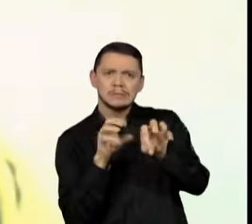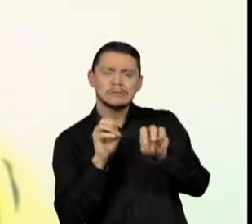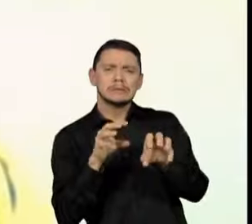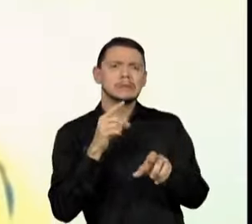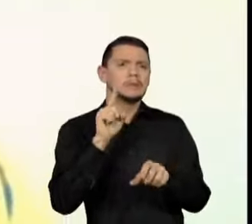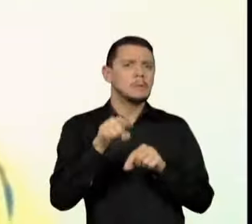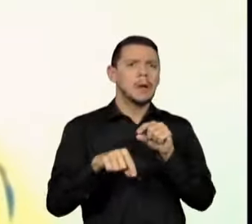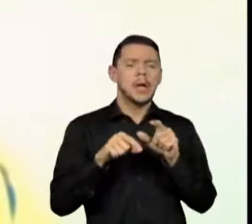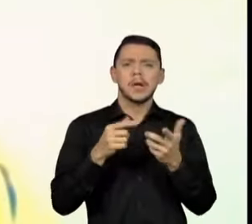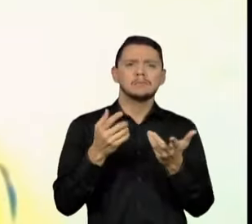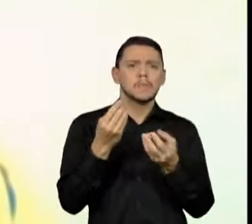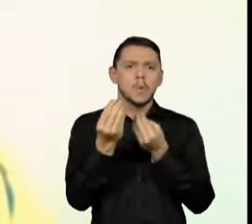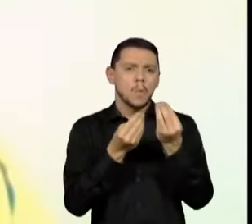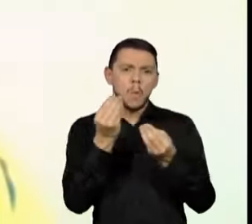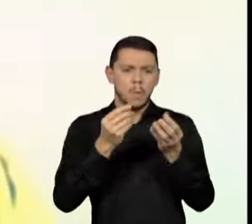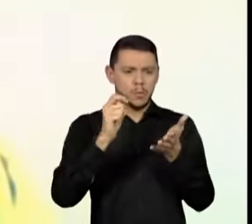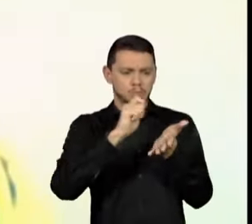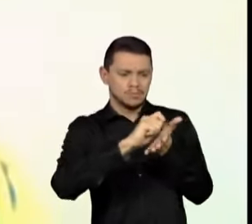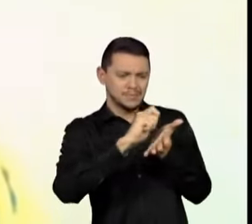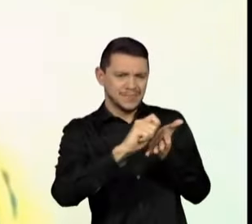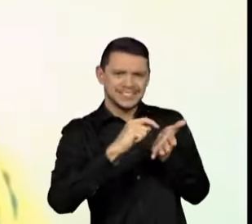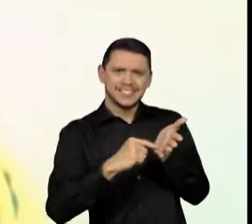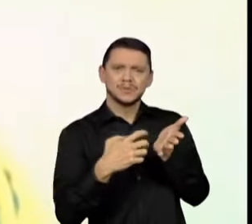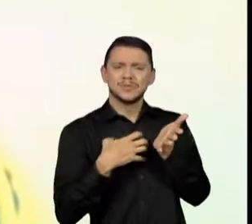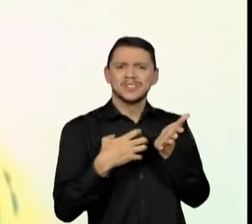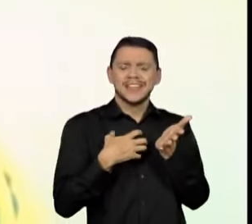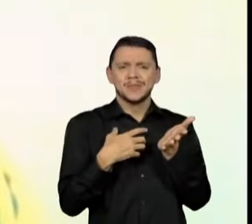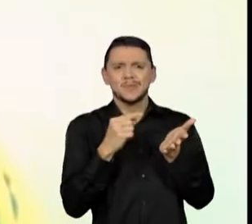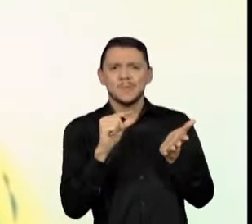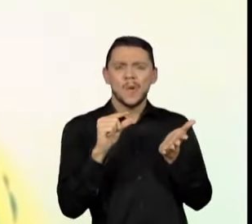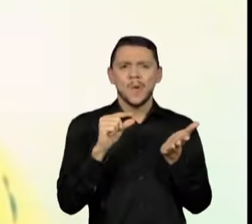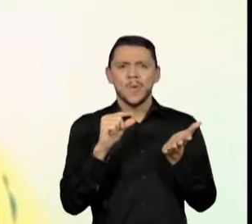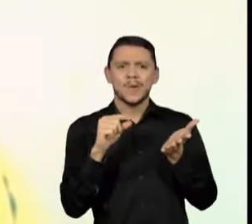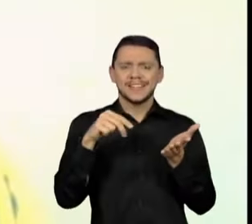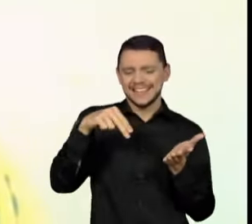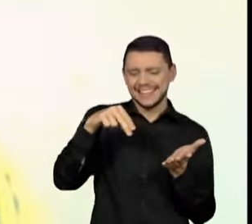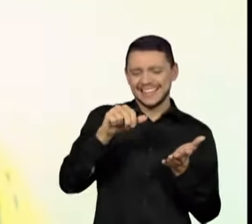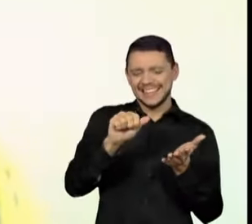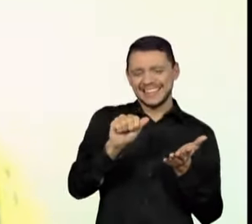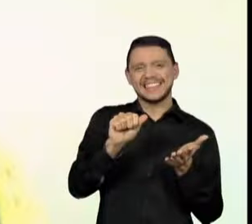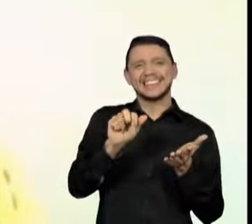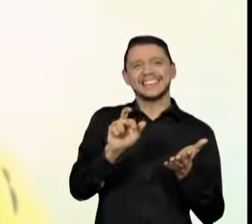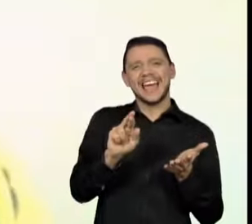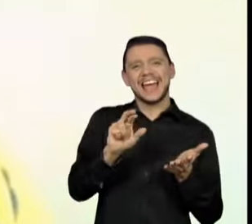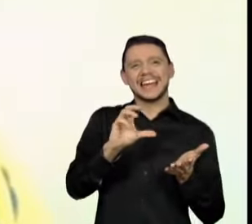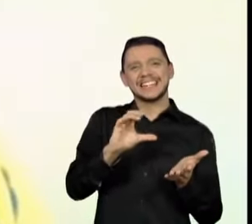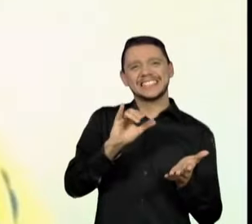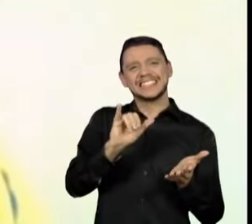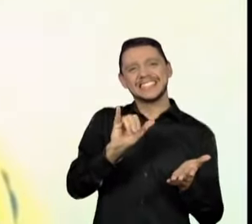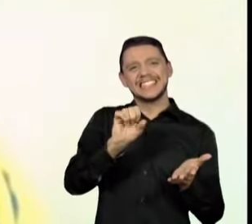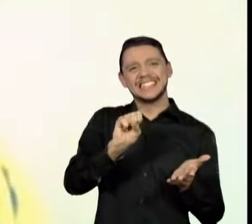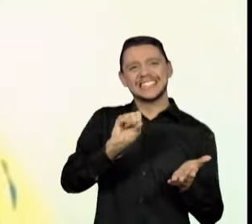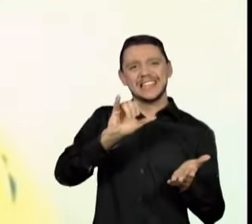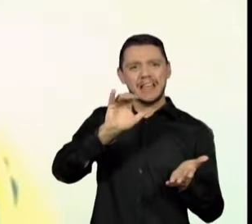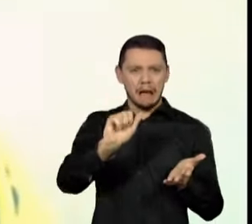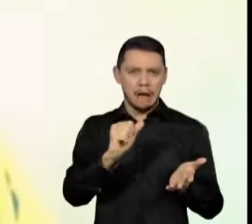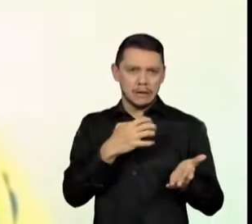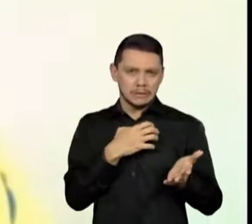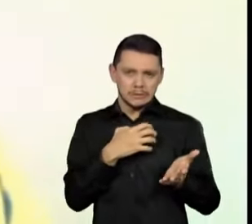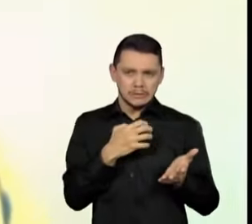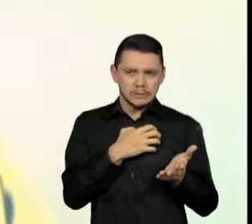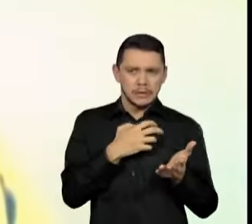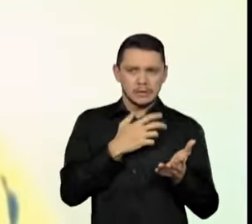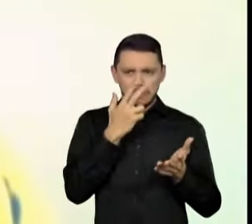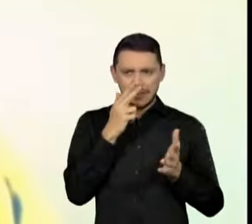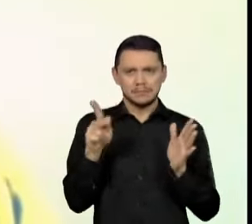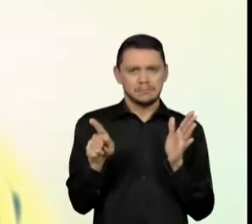ela seria uma escrita narcísica? E o que a gente tem dito para pensar a escrevivência, aproveitando os nossos mitos? Uma